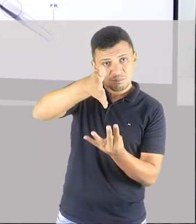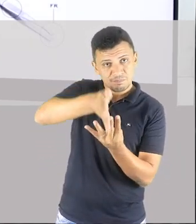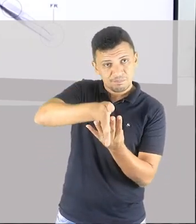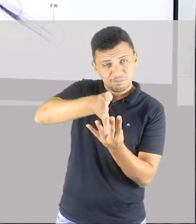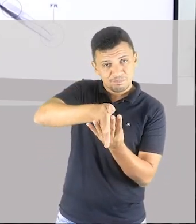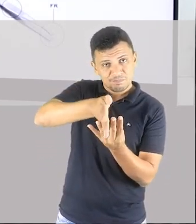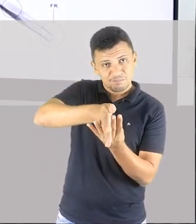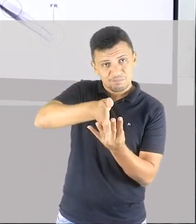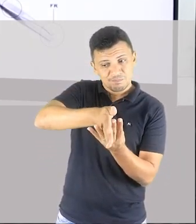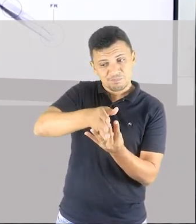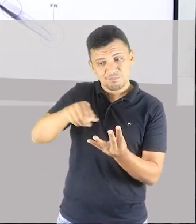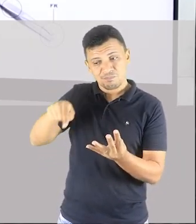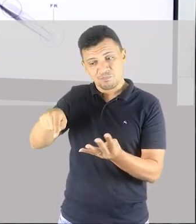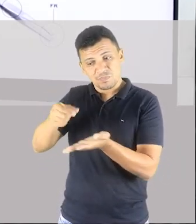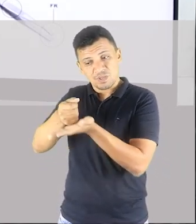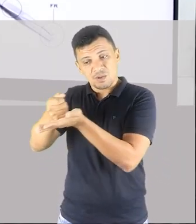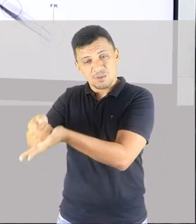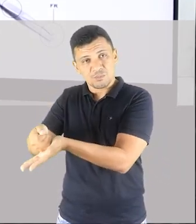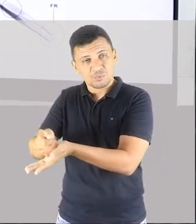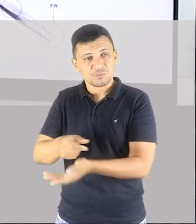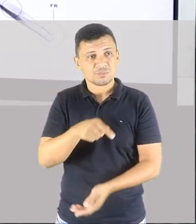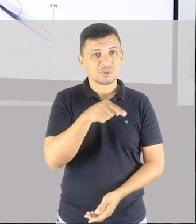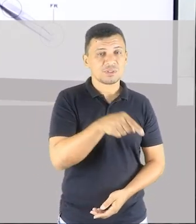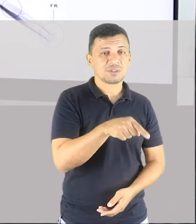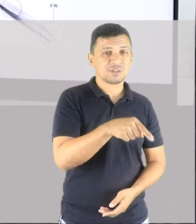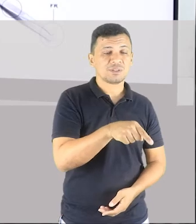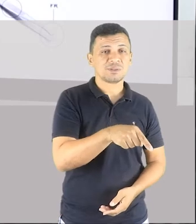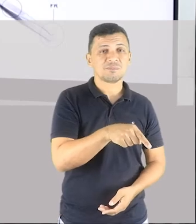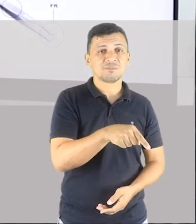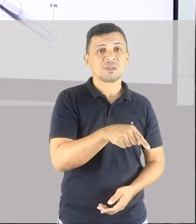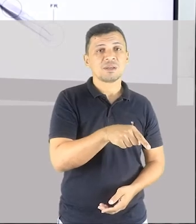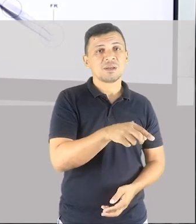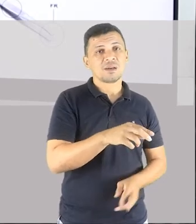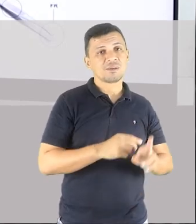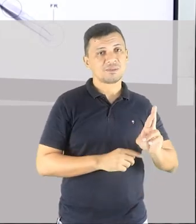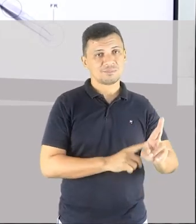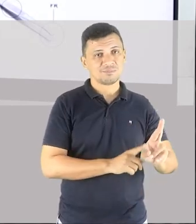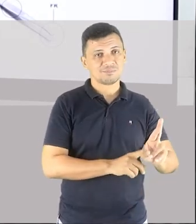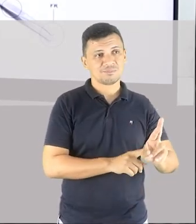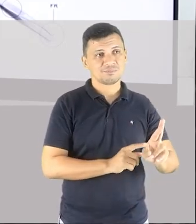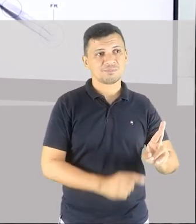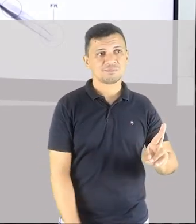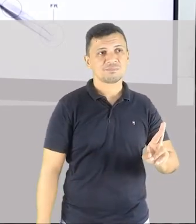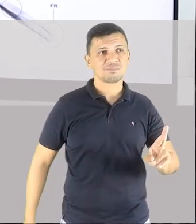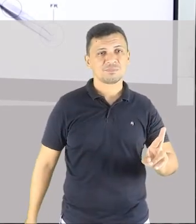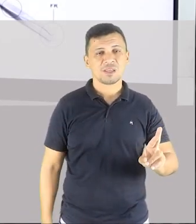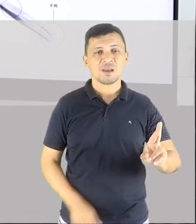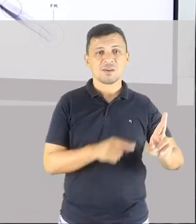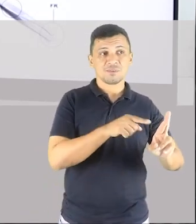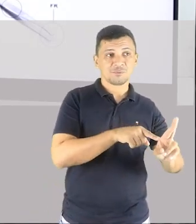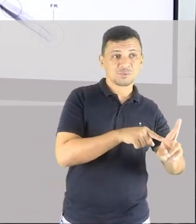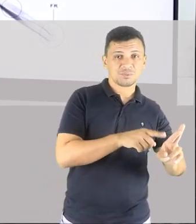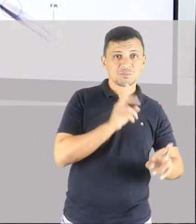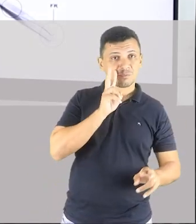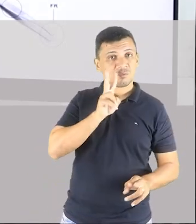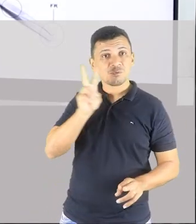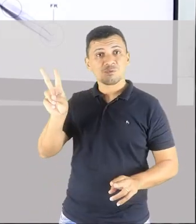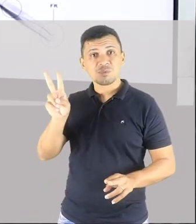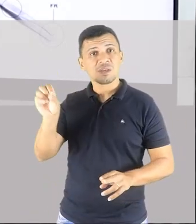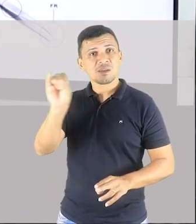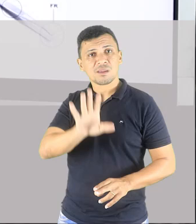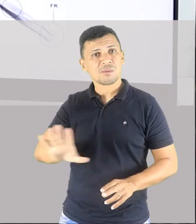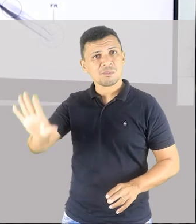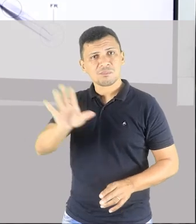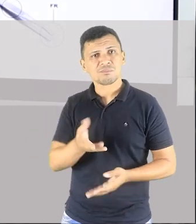se localiza entre a força resistente e o ponto de apoio. Então, olha aqui, ó o ponto de apoio de um lado, ó a força resistente de